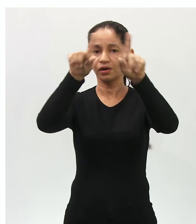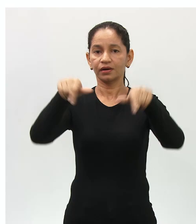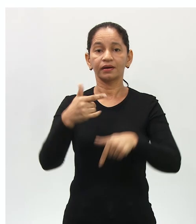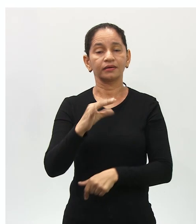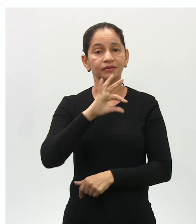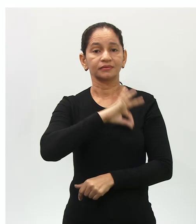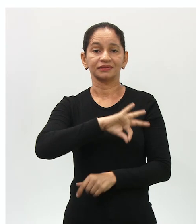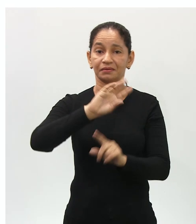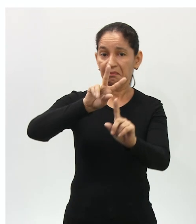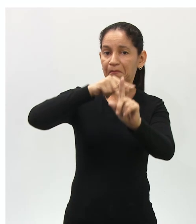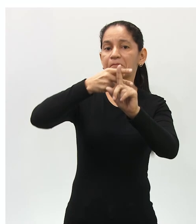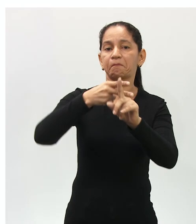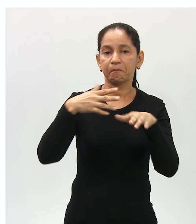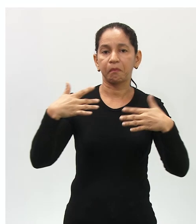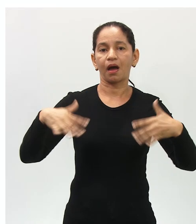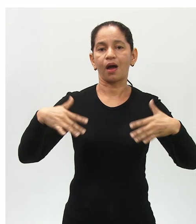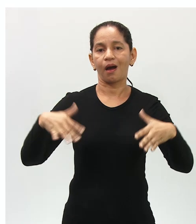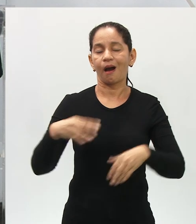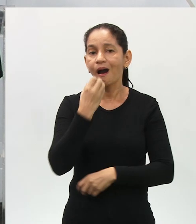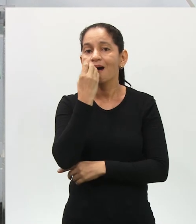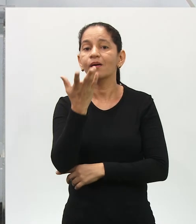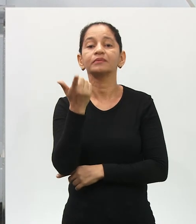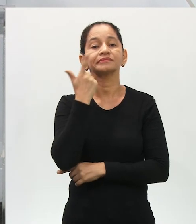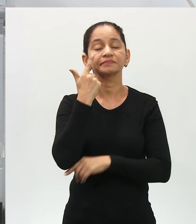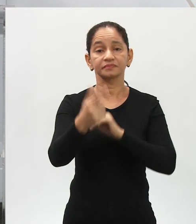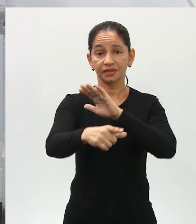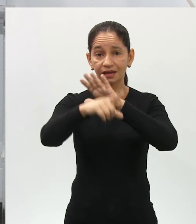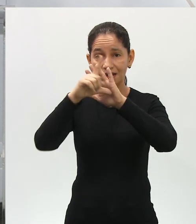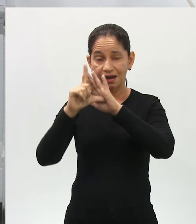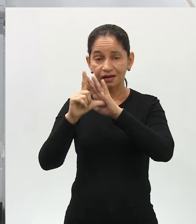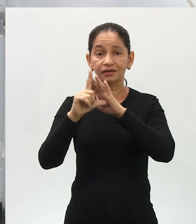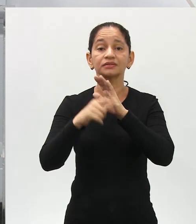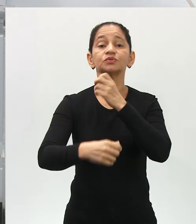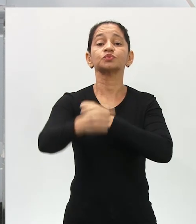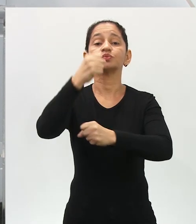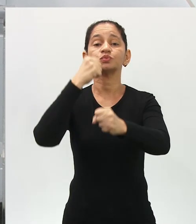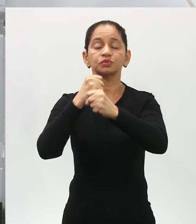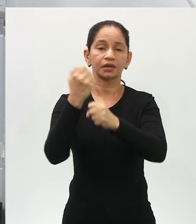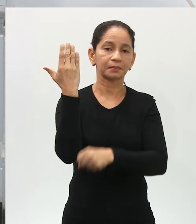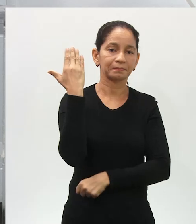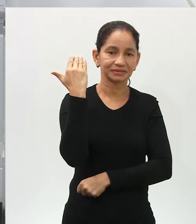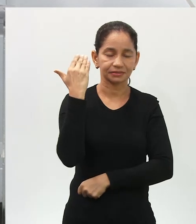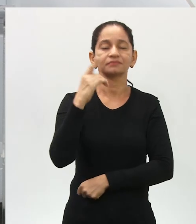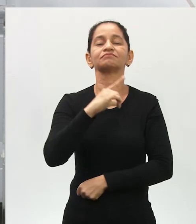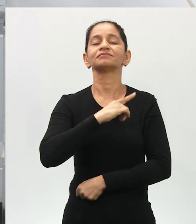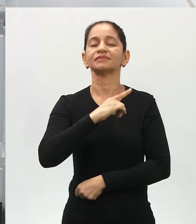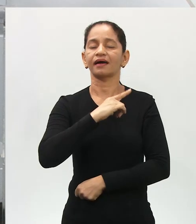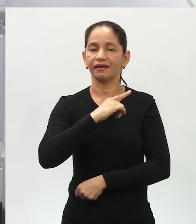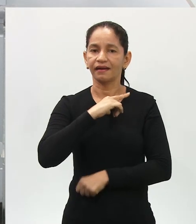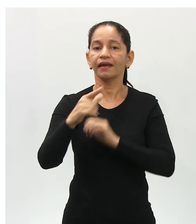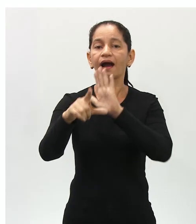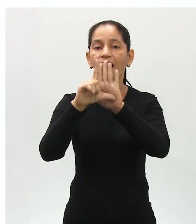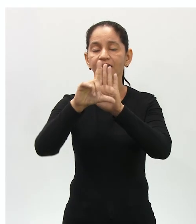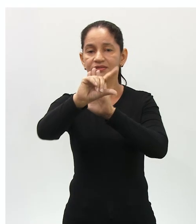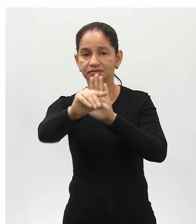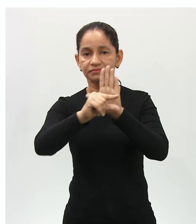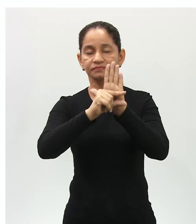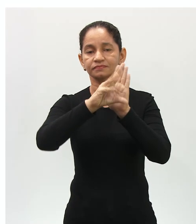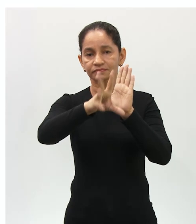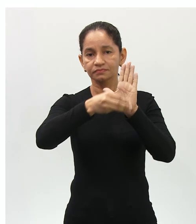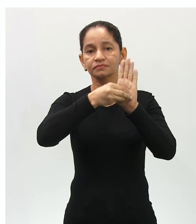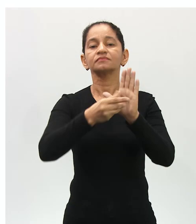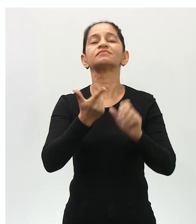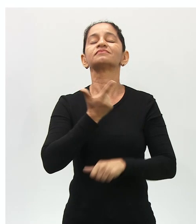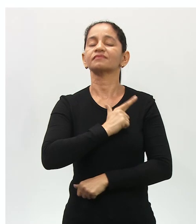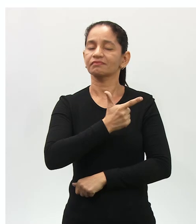tudo receberam aumento de salário, com certeza estava lá na LDO a previsão disso, senão não tem aumento de salário sem a previsão dentro da